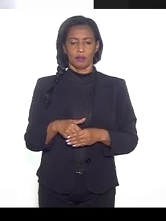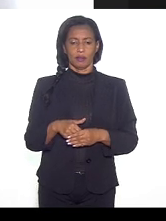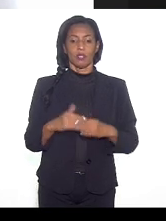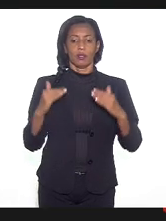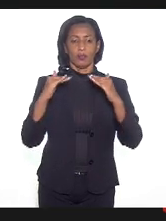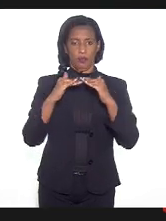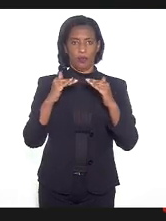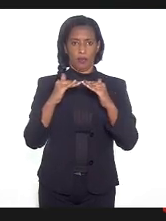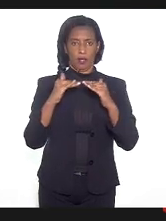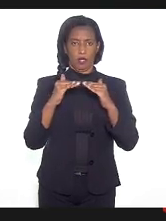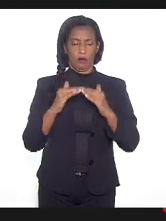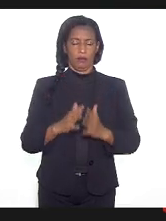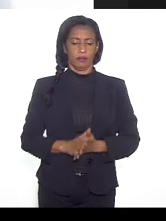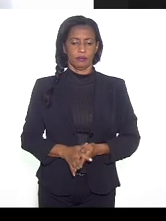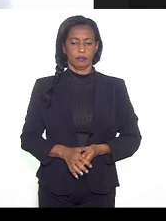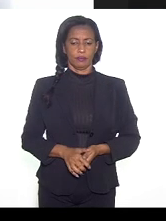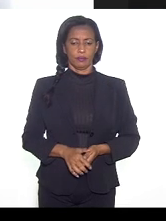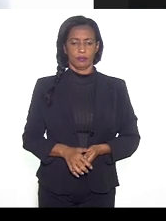Favorável, senhor presidente.